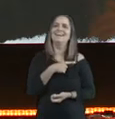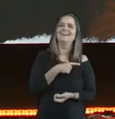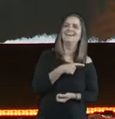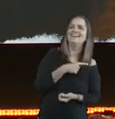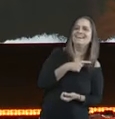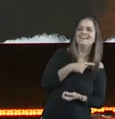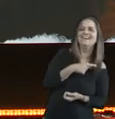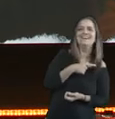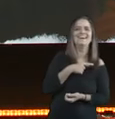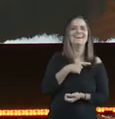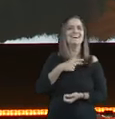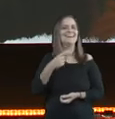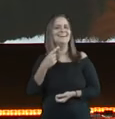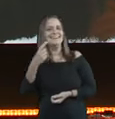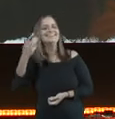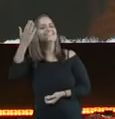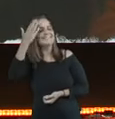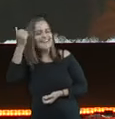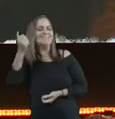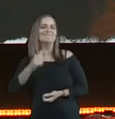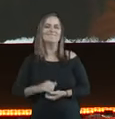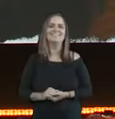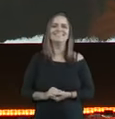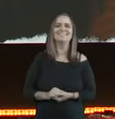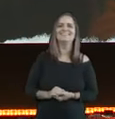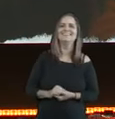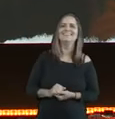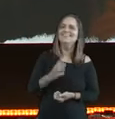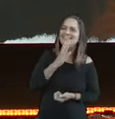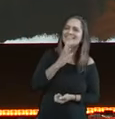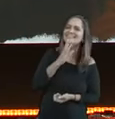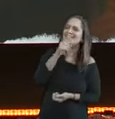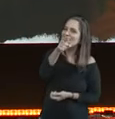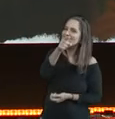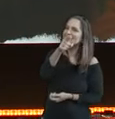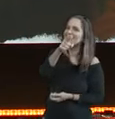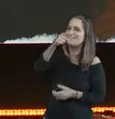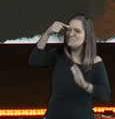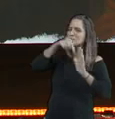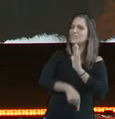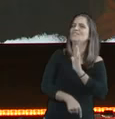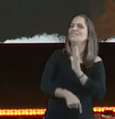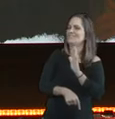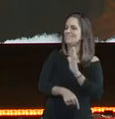sabe das suas lágrimas, das suas dores, sabe do que você tem medo, e Ele sabe do que eu tenho medo.